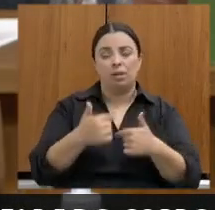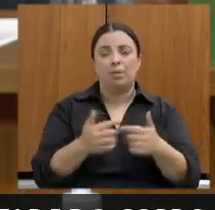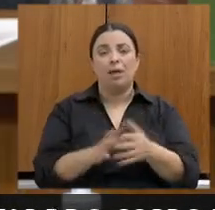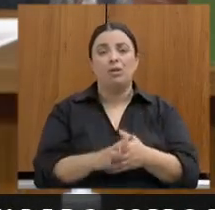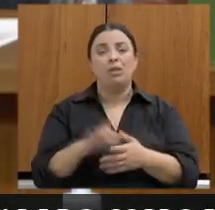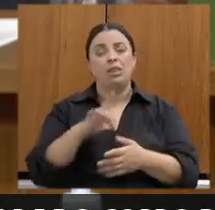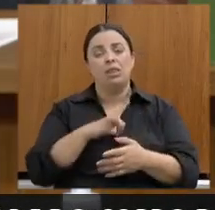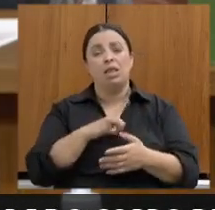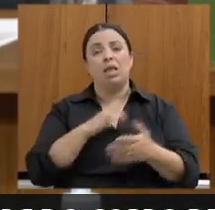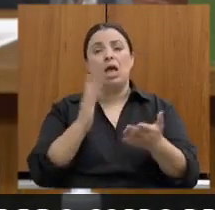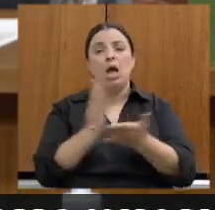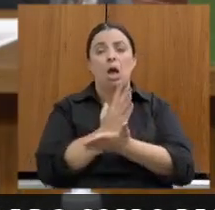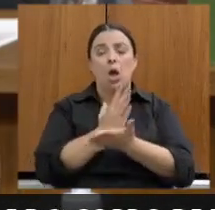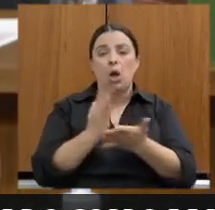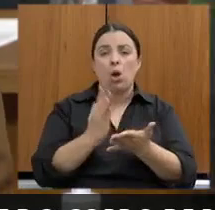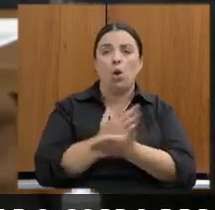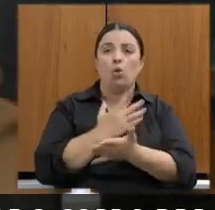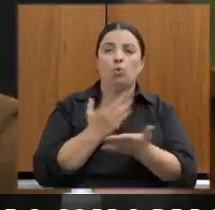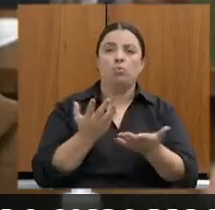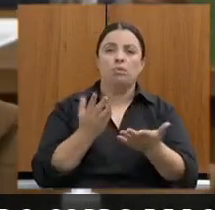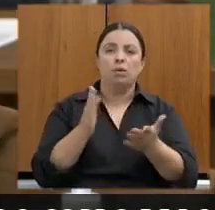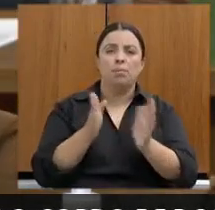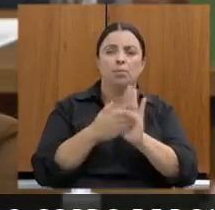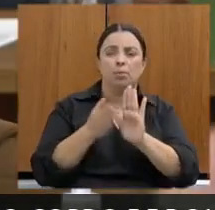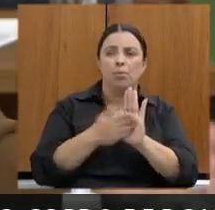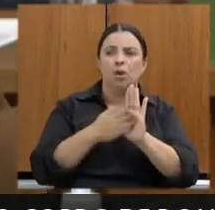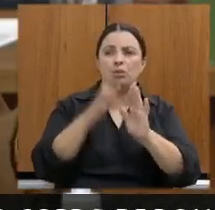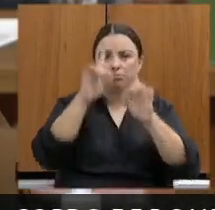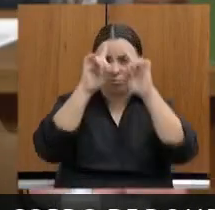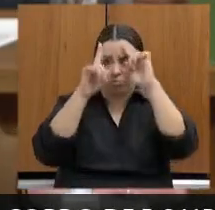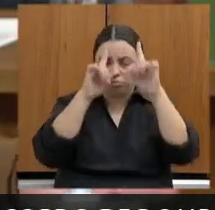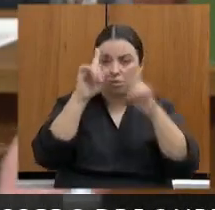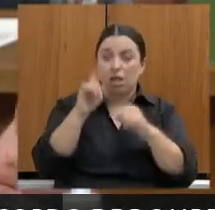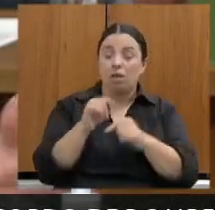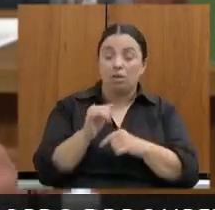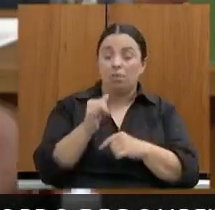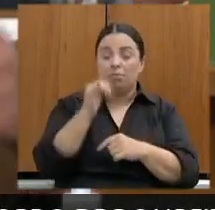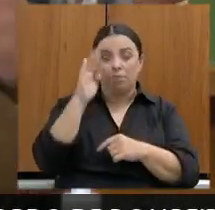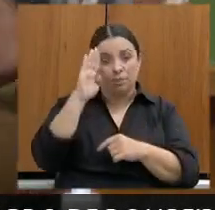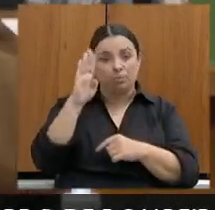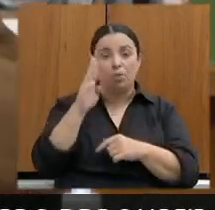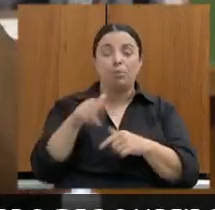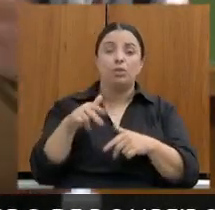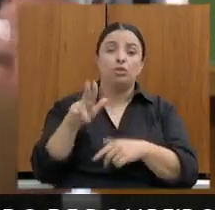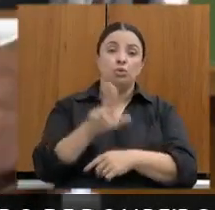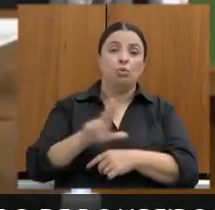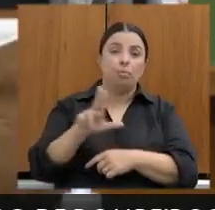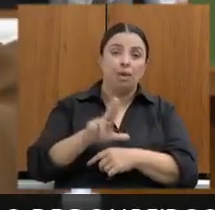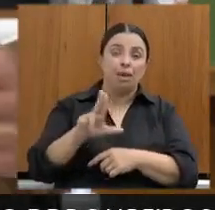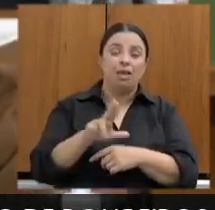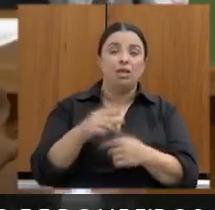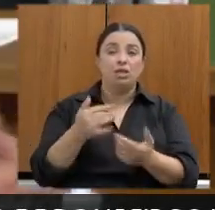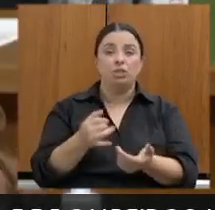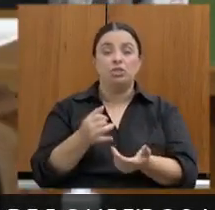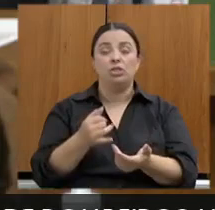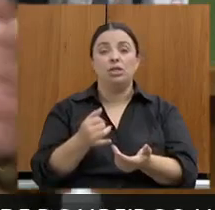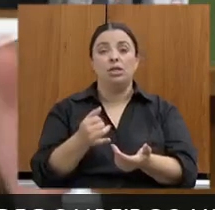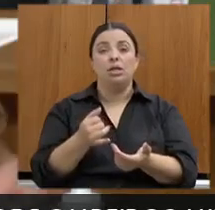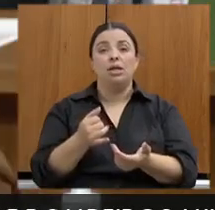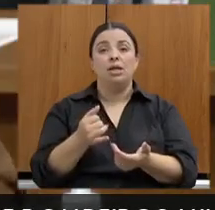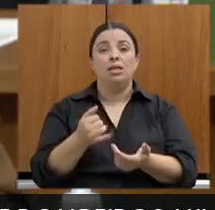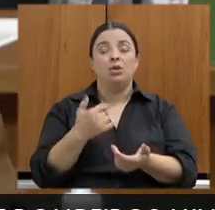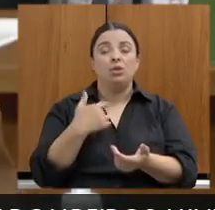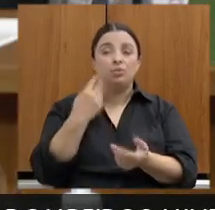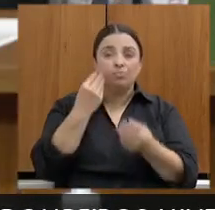algumas iniciativas e inclusive lá em Uberlândia né o que o senhor direcionou o recurso a gente vai tentando achar a solução